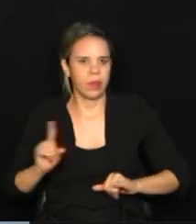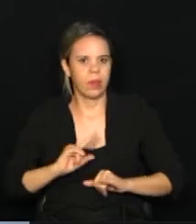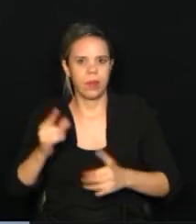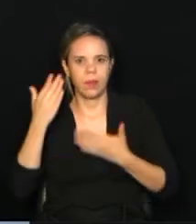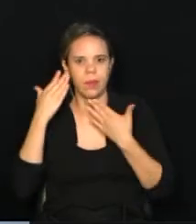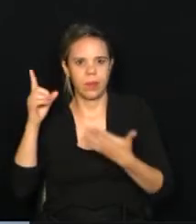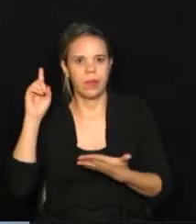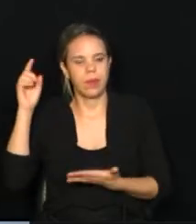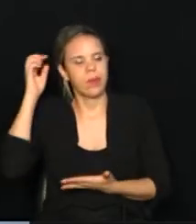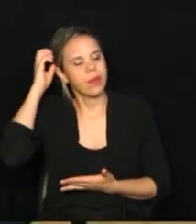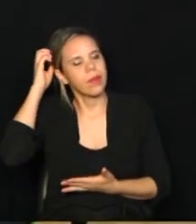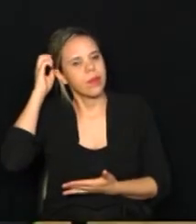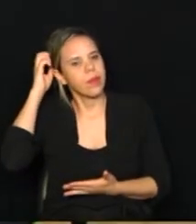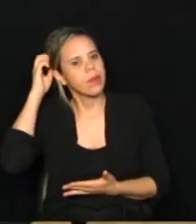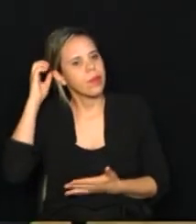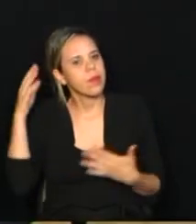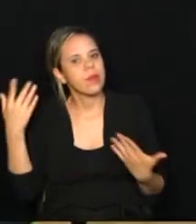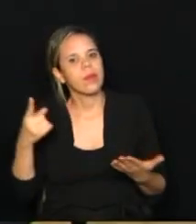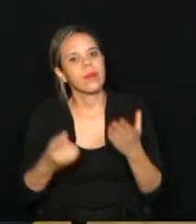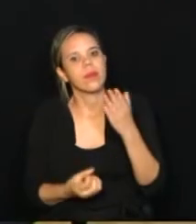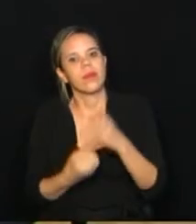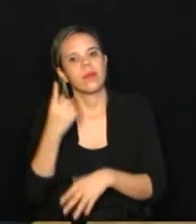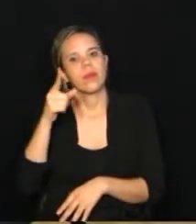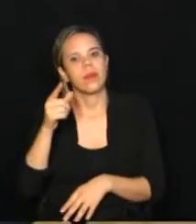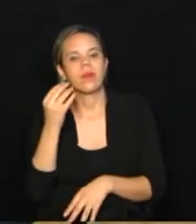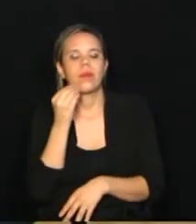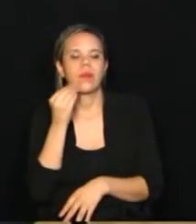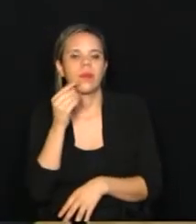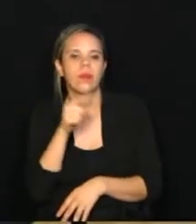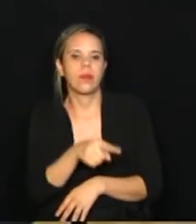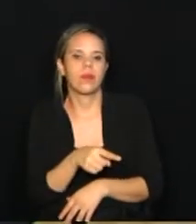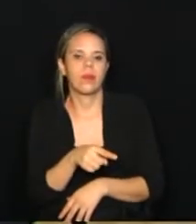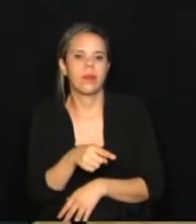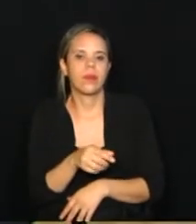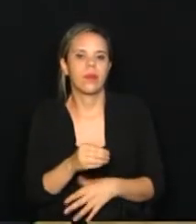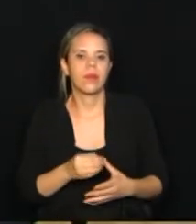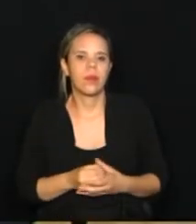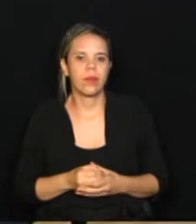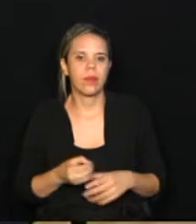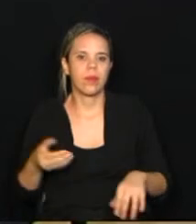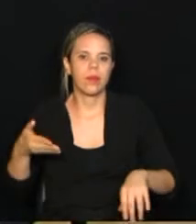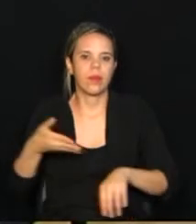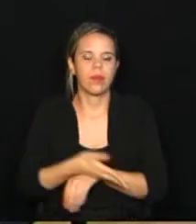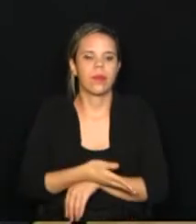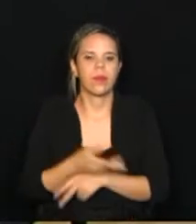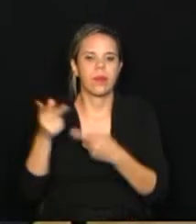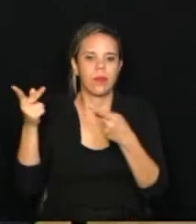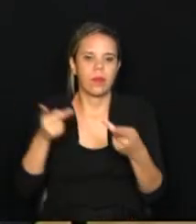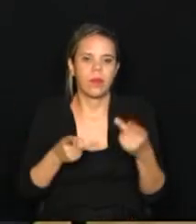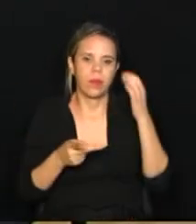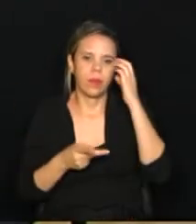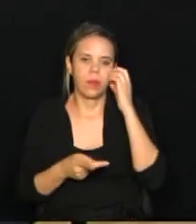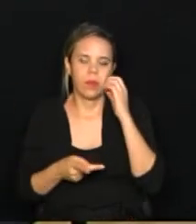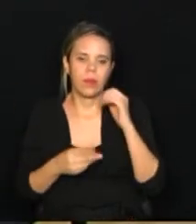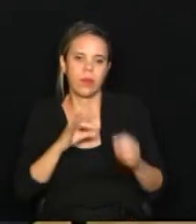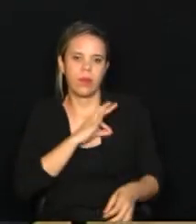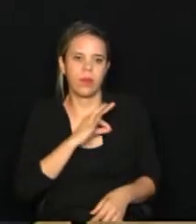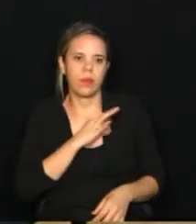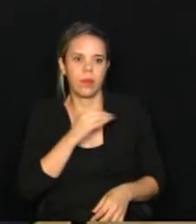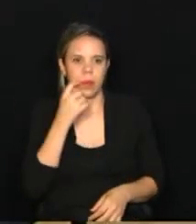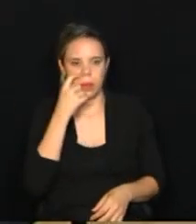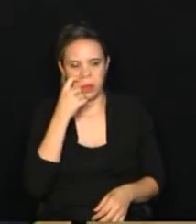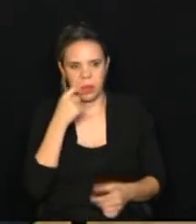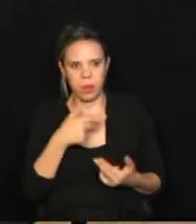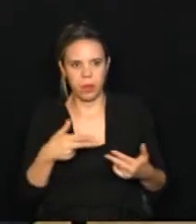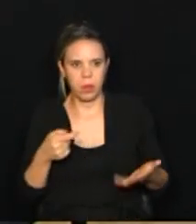Deus. Quando que surgiu essa oportunidade de você entrar, você recebeu um convite para ser militar, você tem